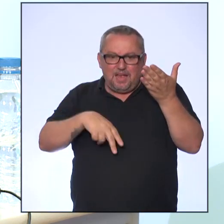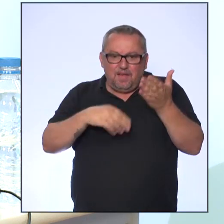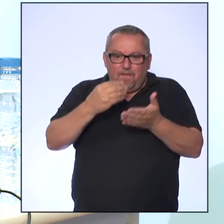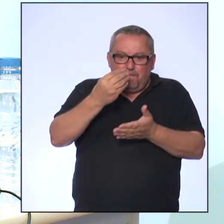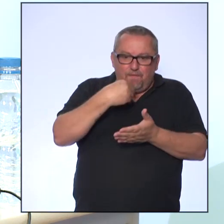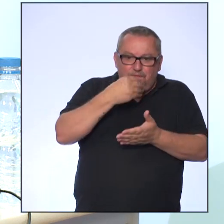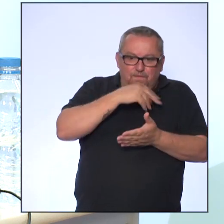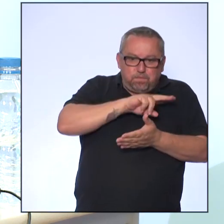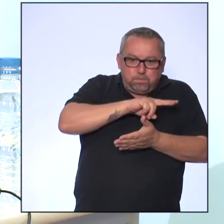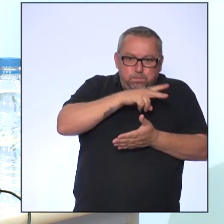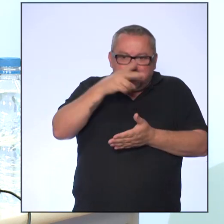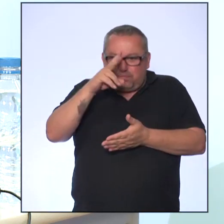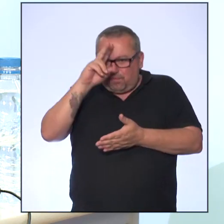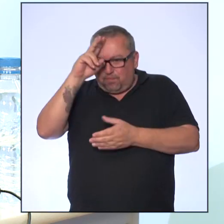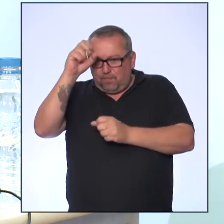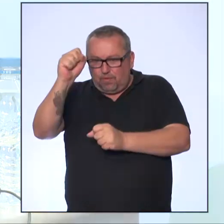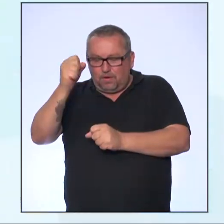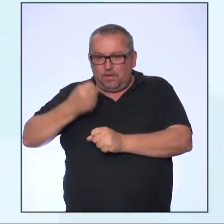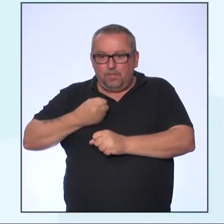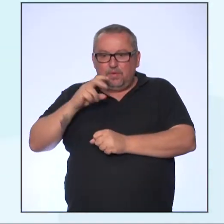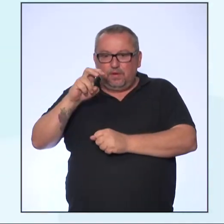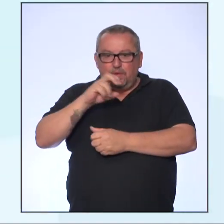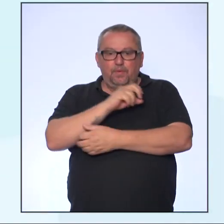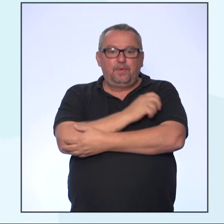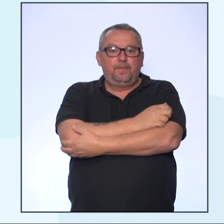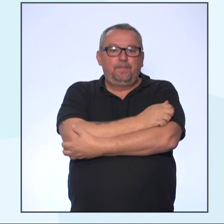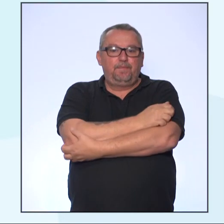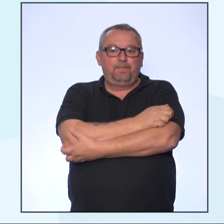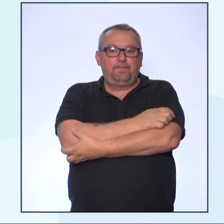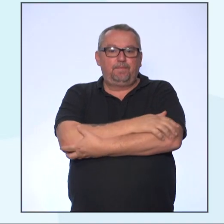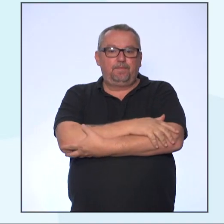para o forte. Exemplo 5, por favor.